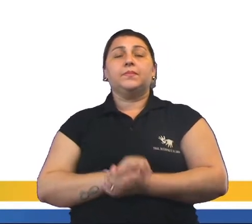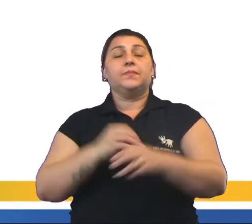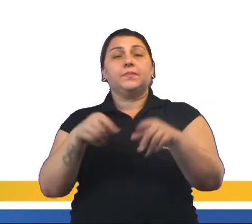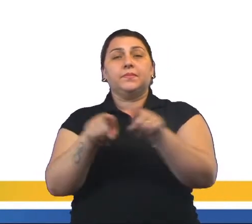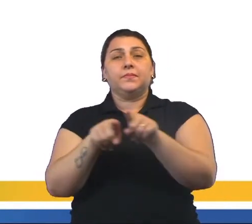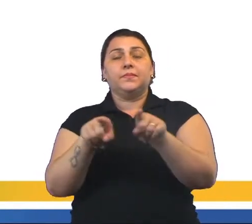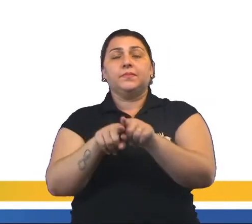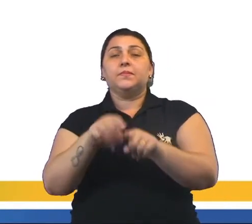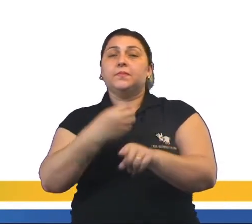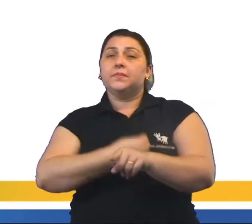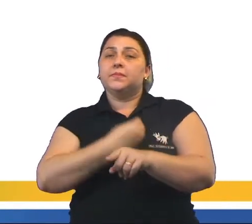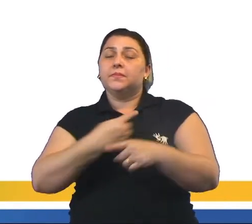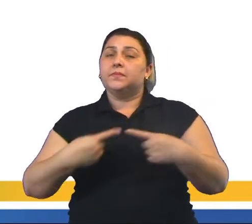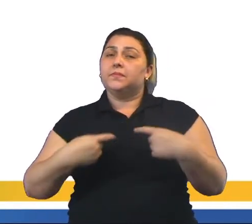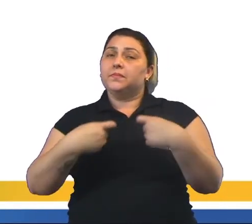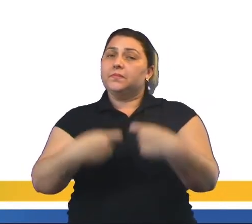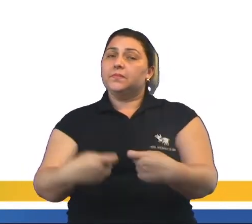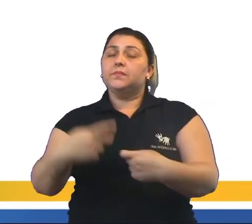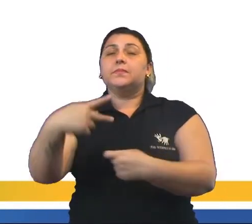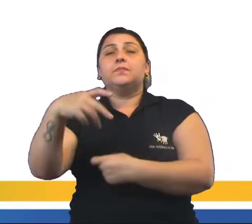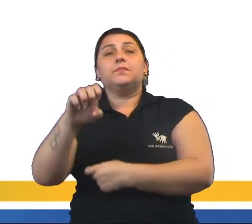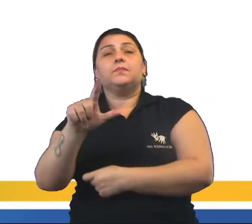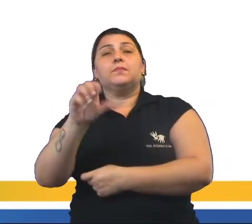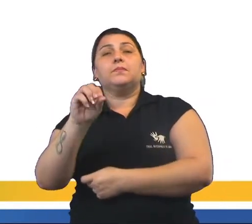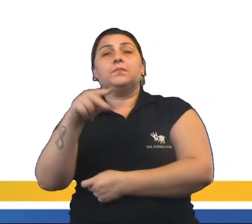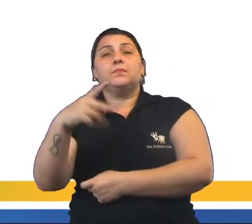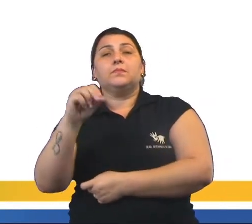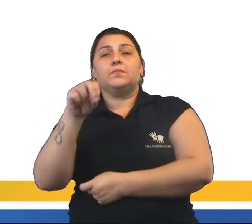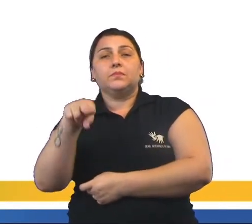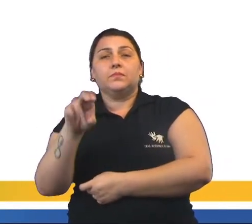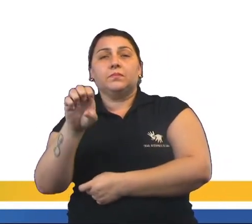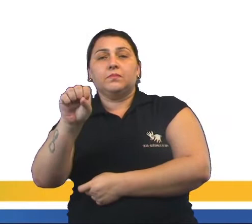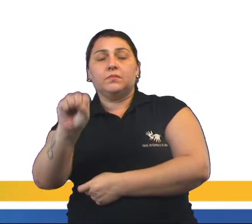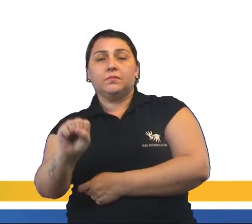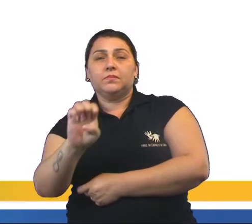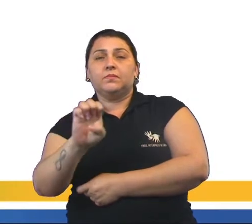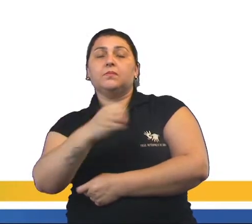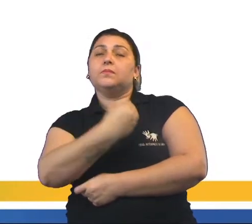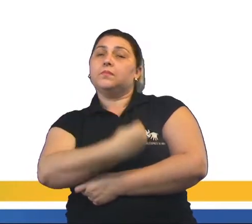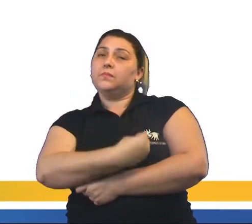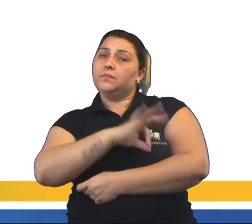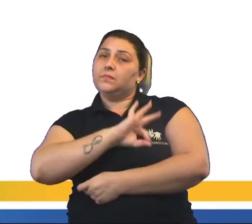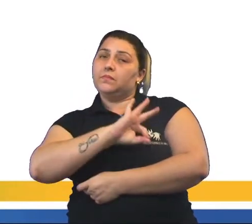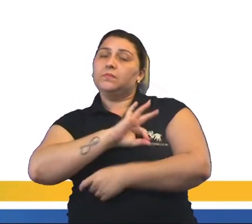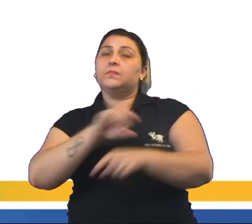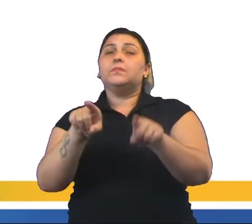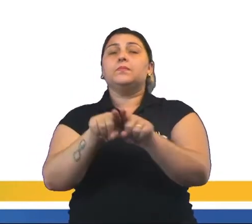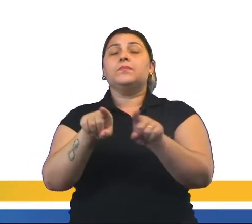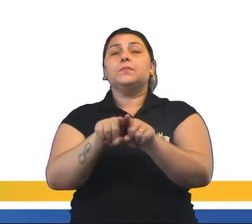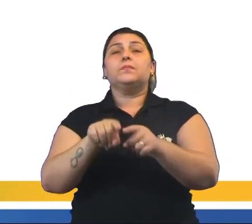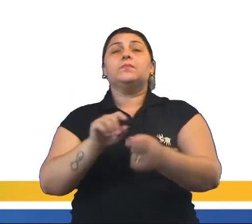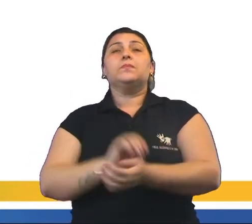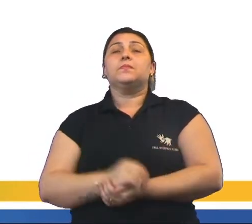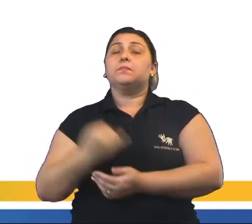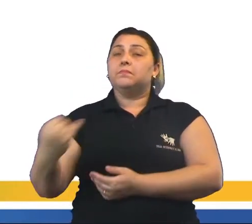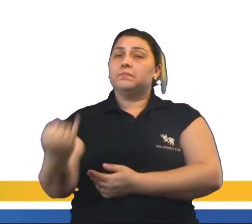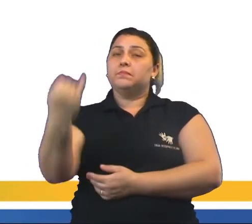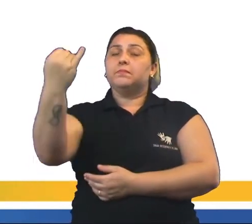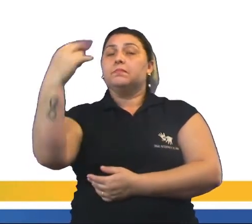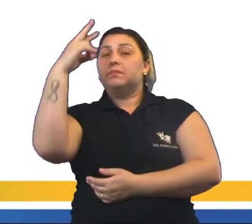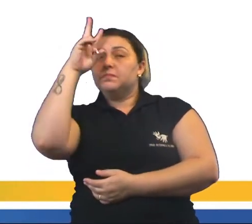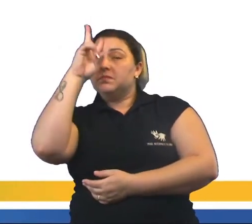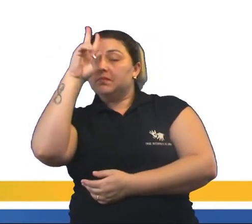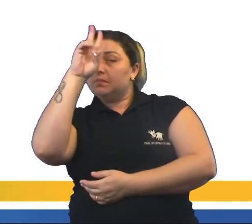Ele viveu a guerra de Peloponeso, ele foi um militar e foi bem importante para a